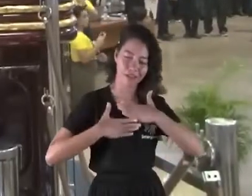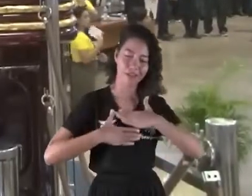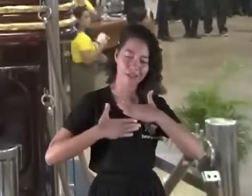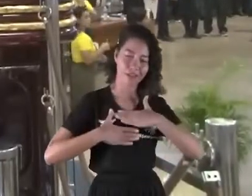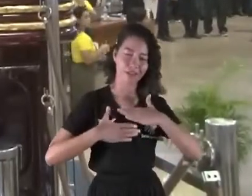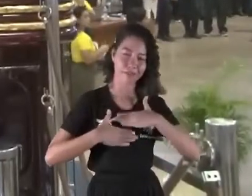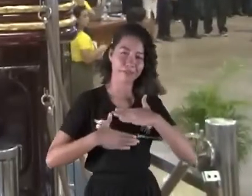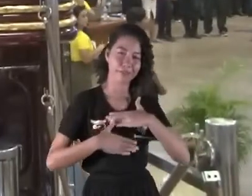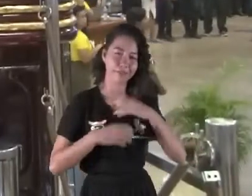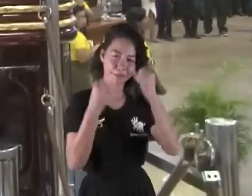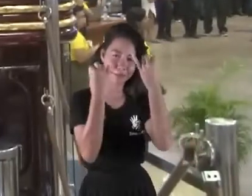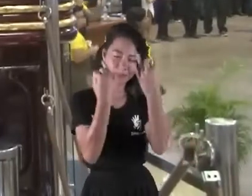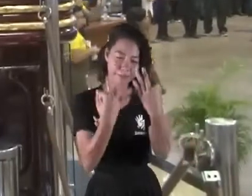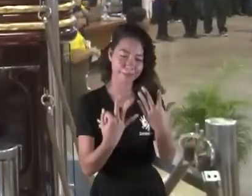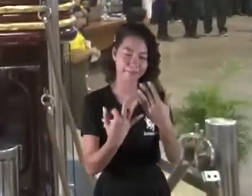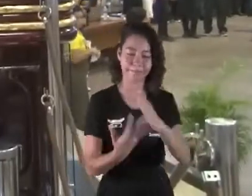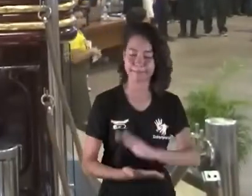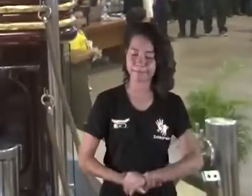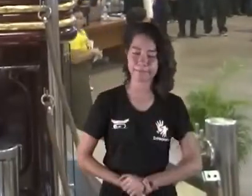falar.